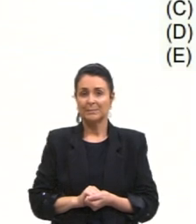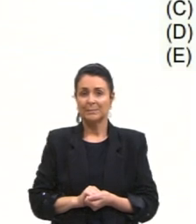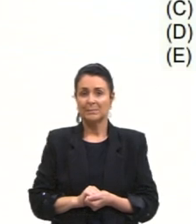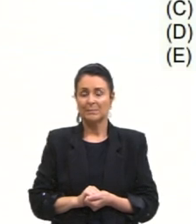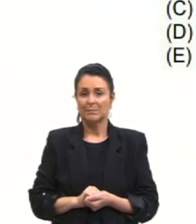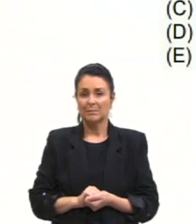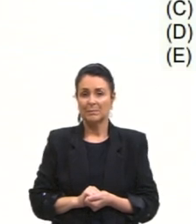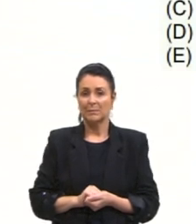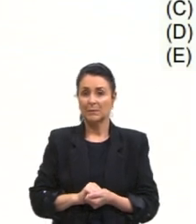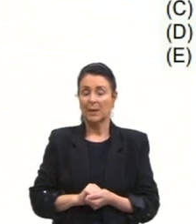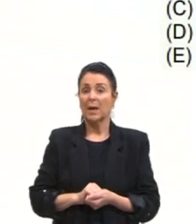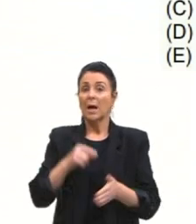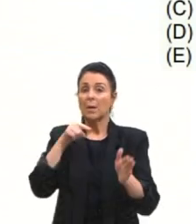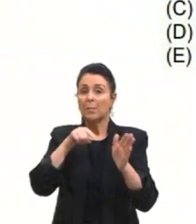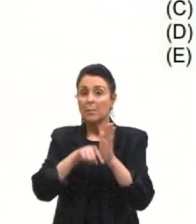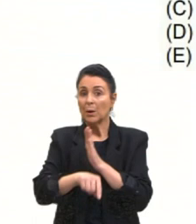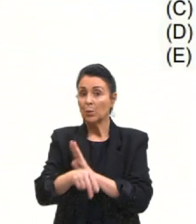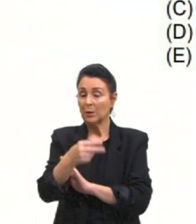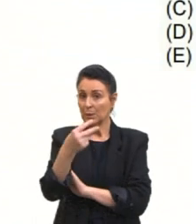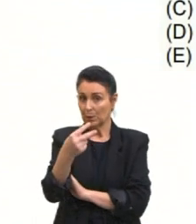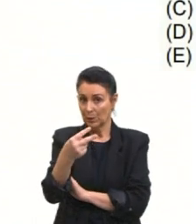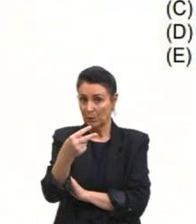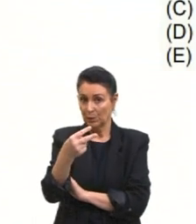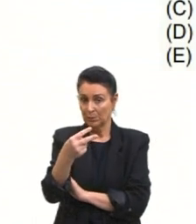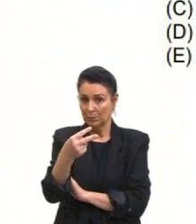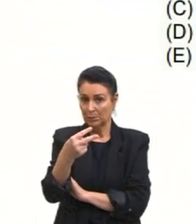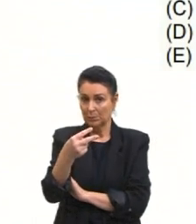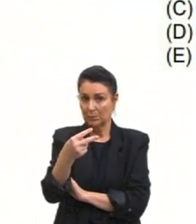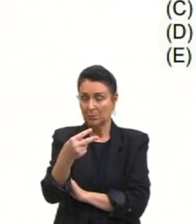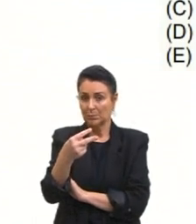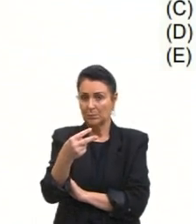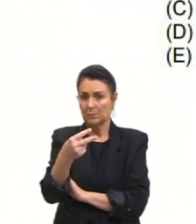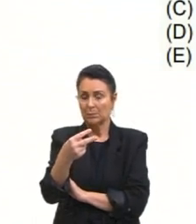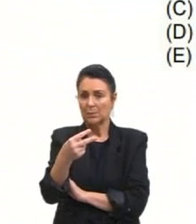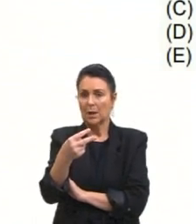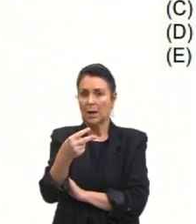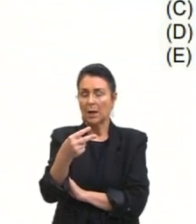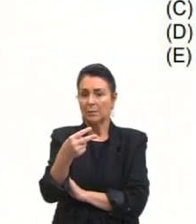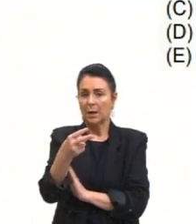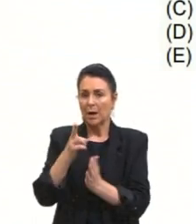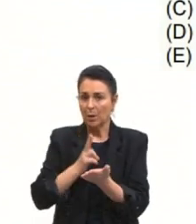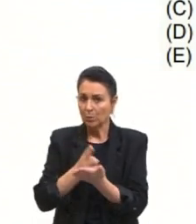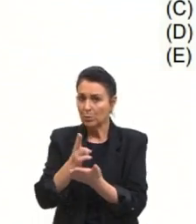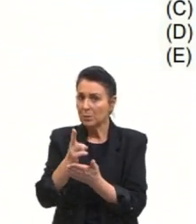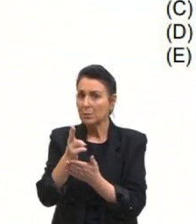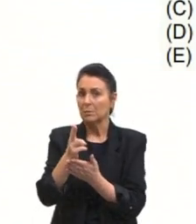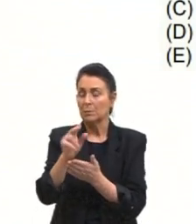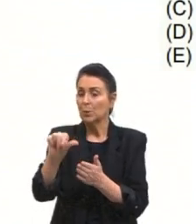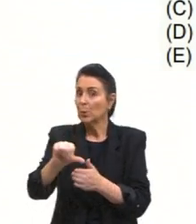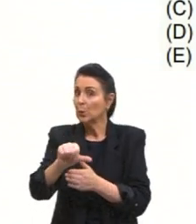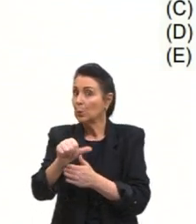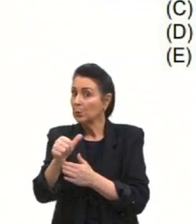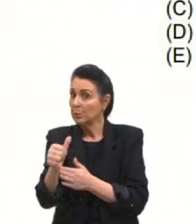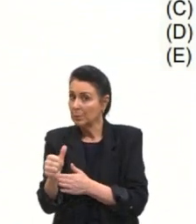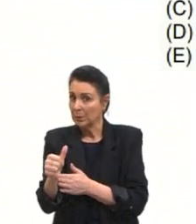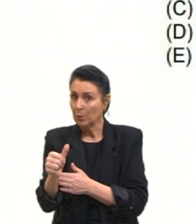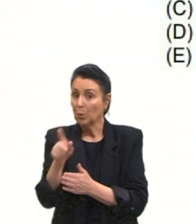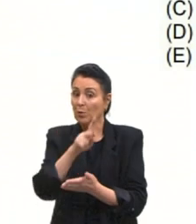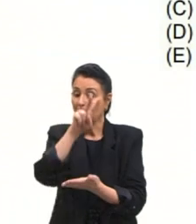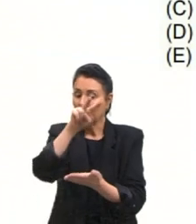No próximo exercício, então, nós temos o quê? É um exercício subsequente, então, daquele primeiro, e eu vou ler ele,